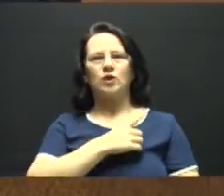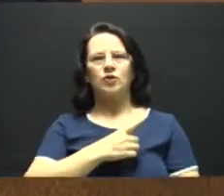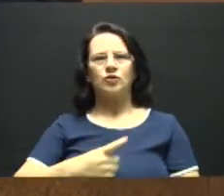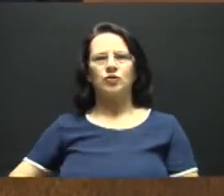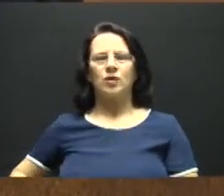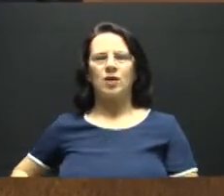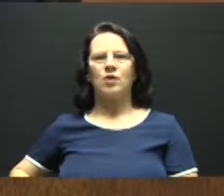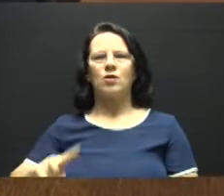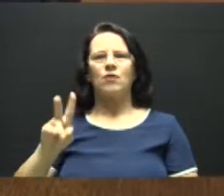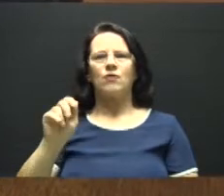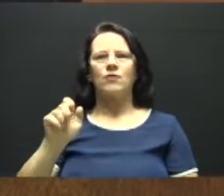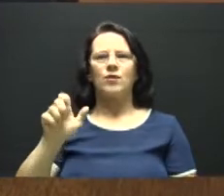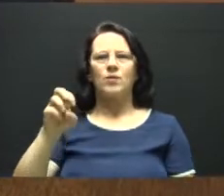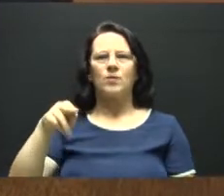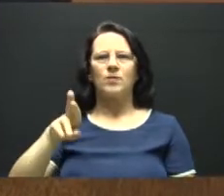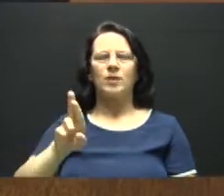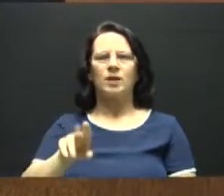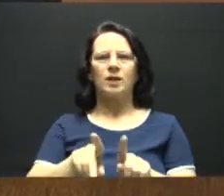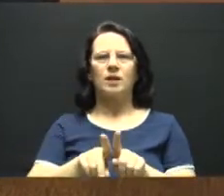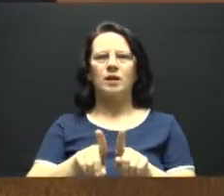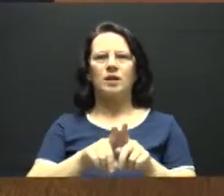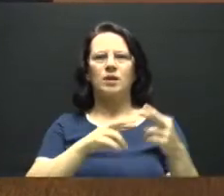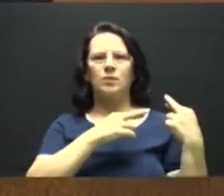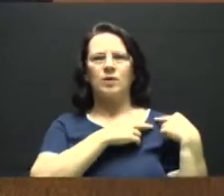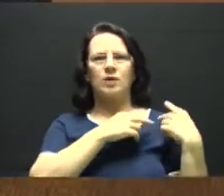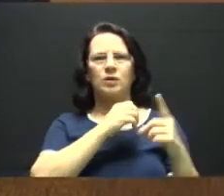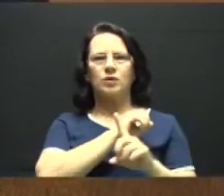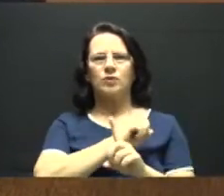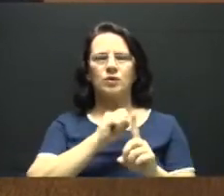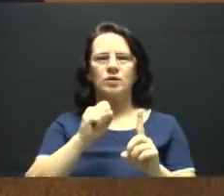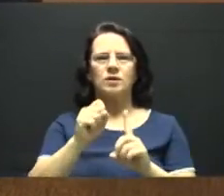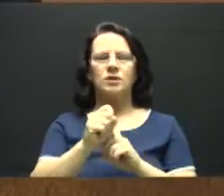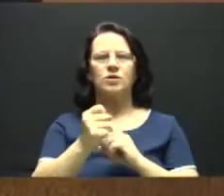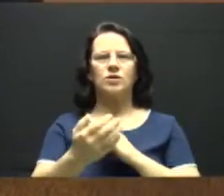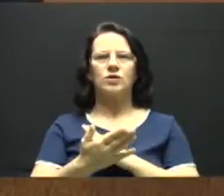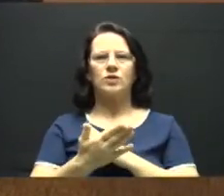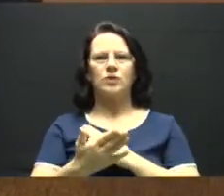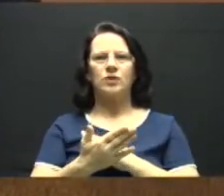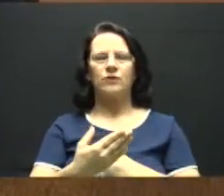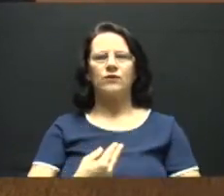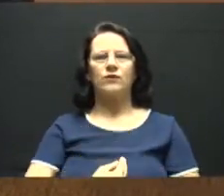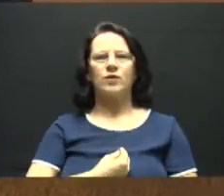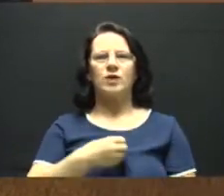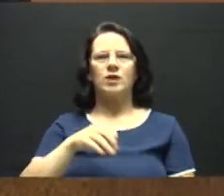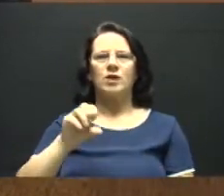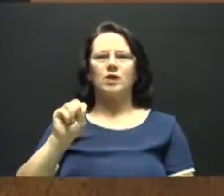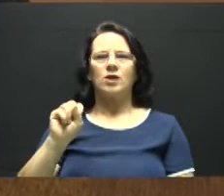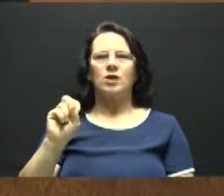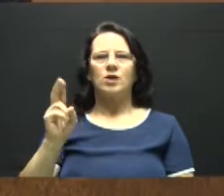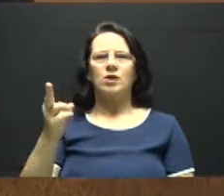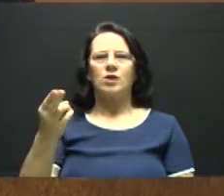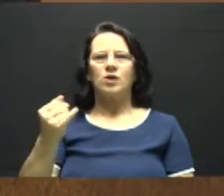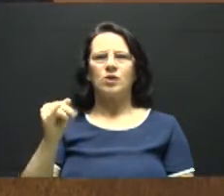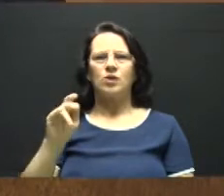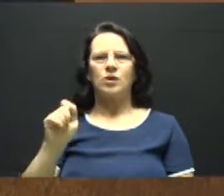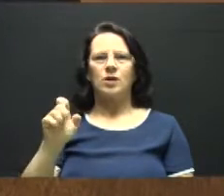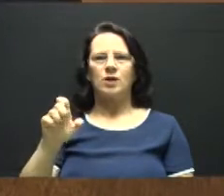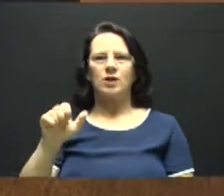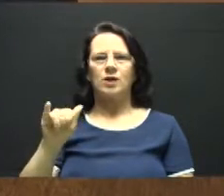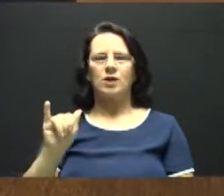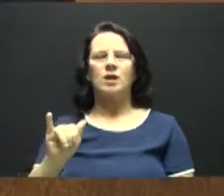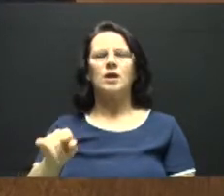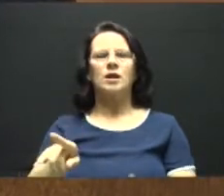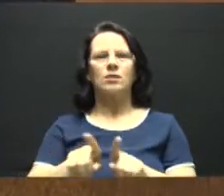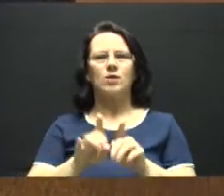secretário antônio ribeiro representante da associação em defesa da vida shirley também gostaríamos de cumprimentar toda a comunidade